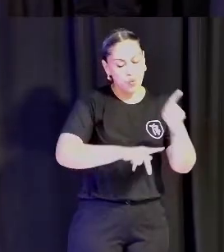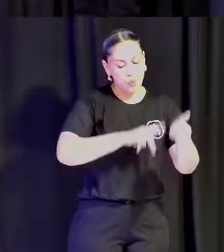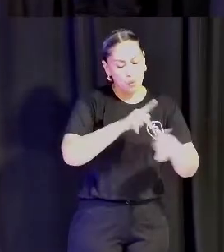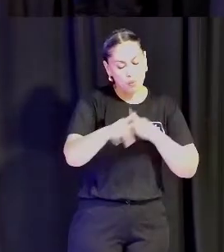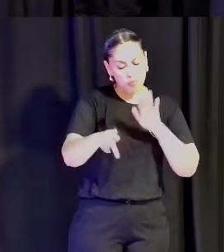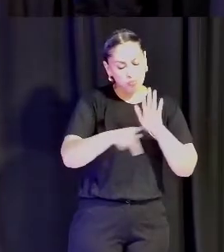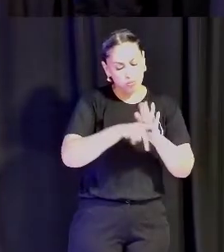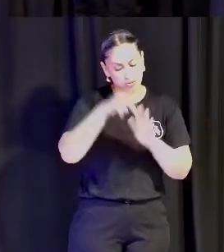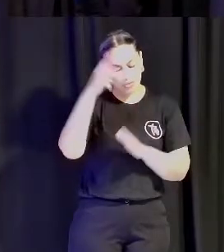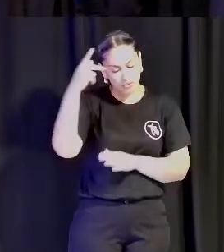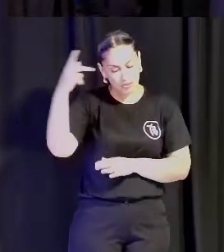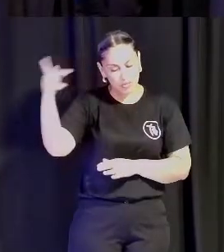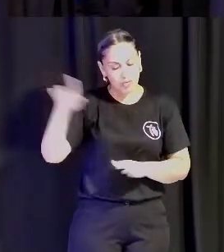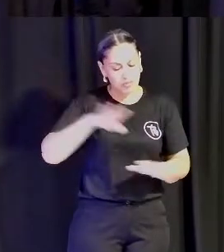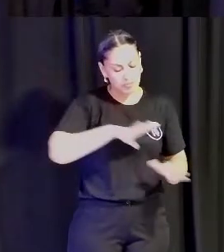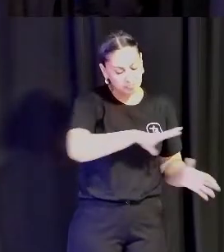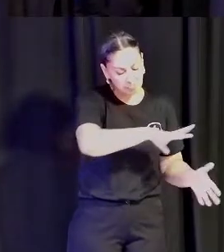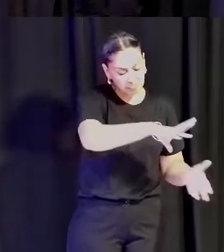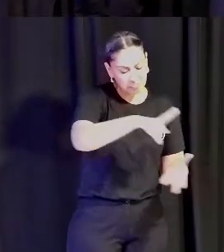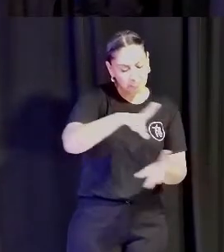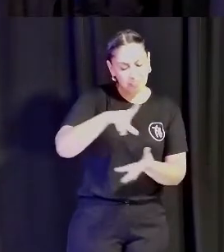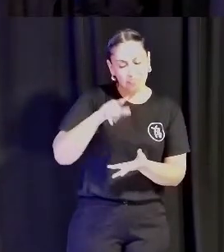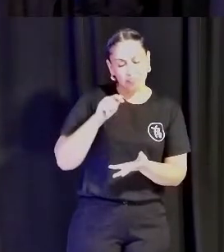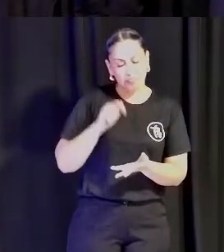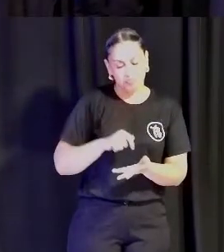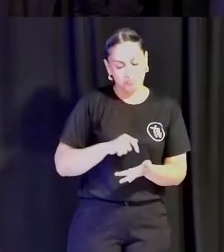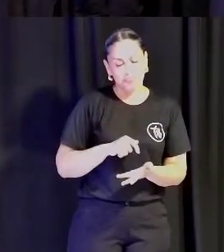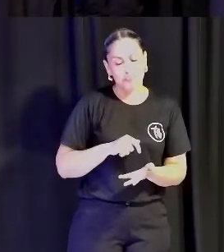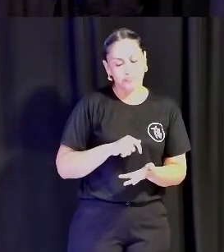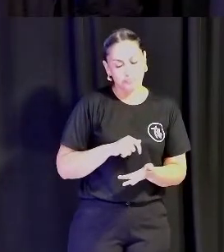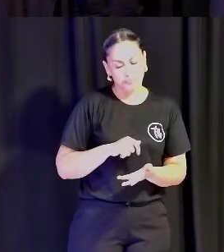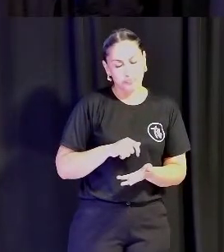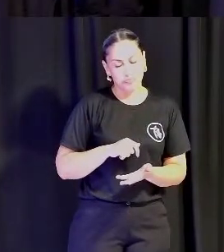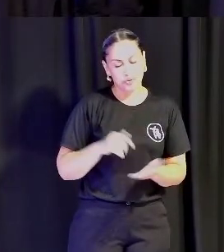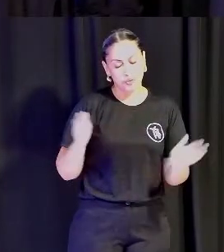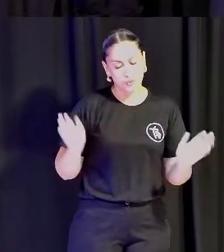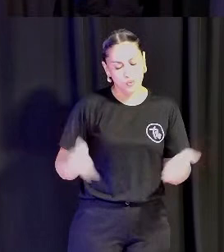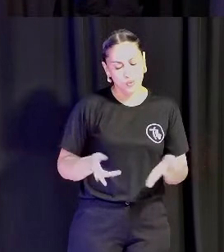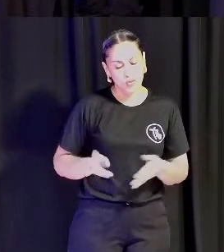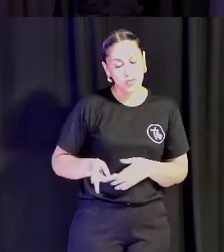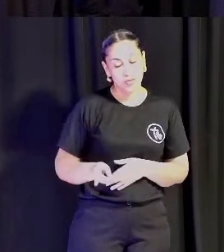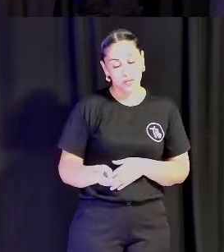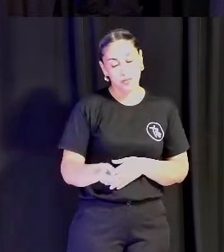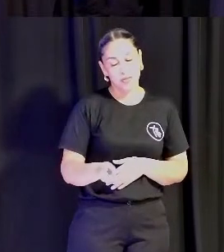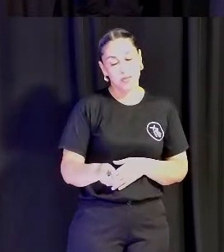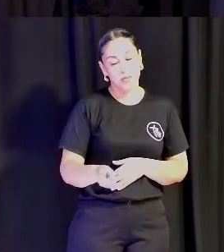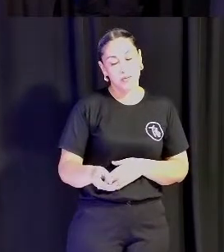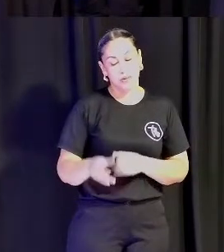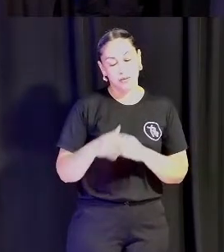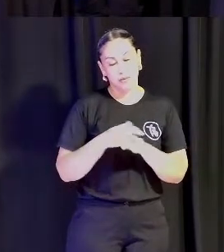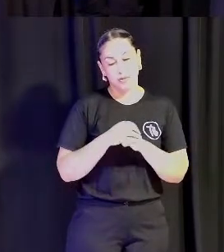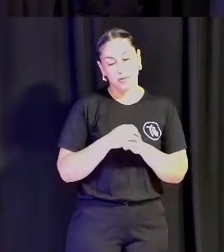o povo de Deus, espalhado sobre a face da terra, hoje e sempre.